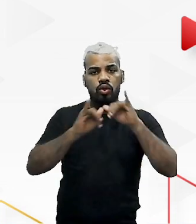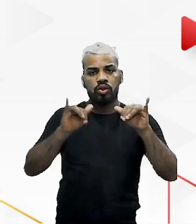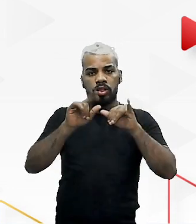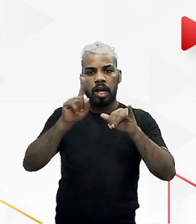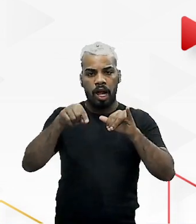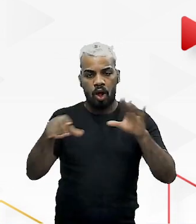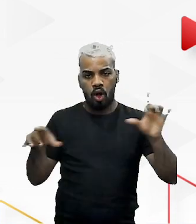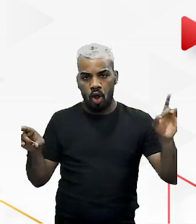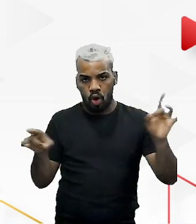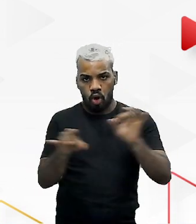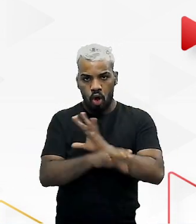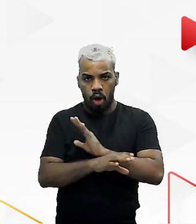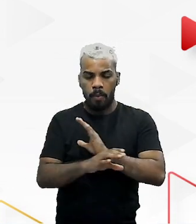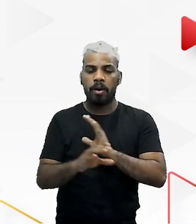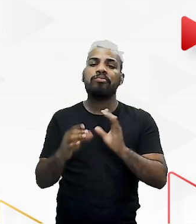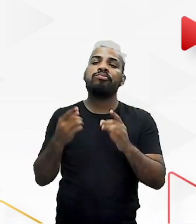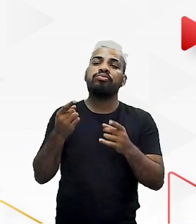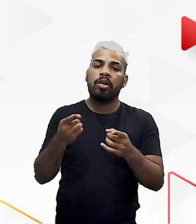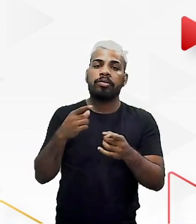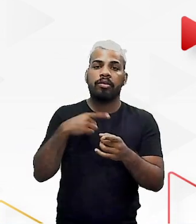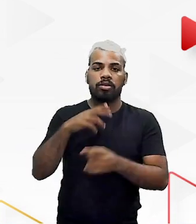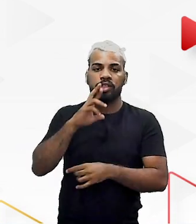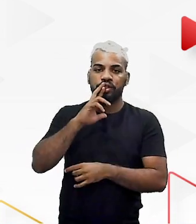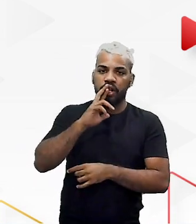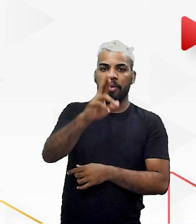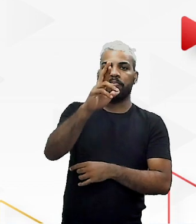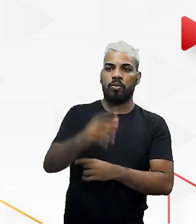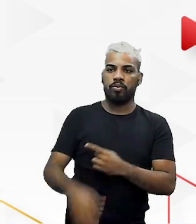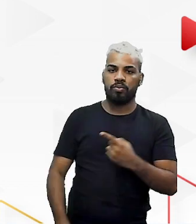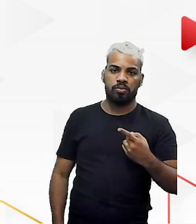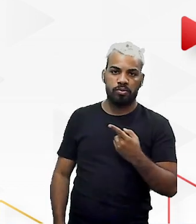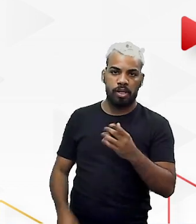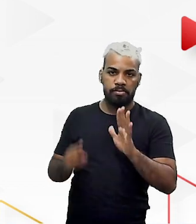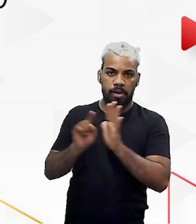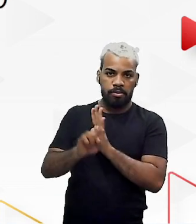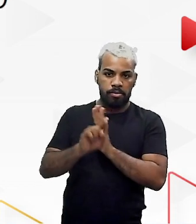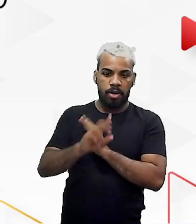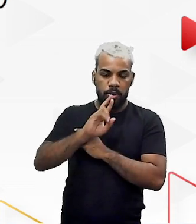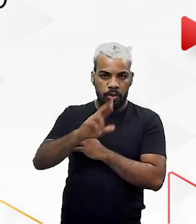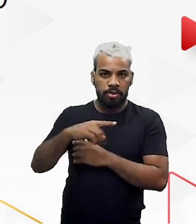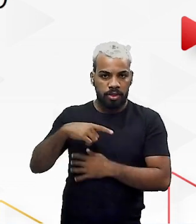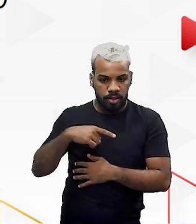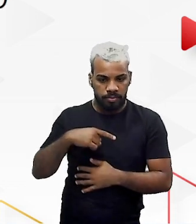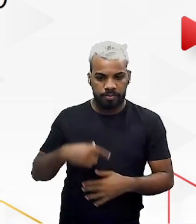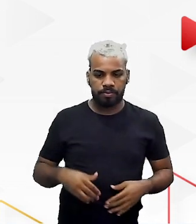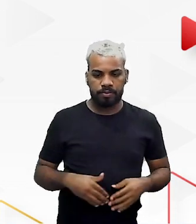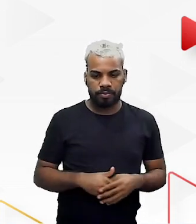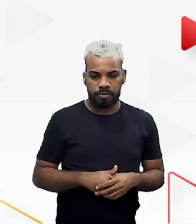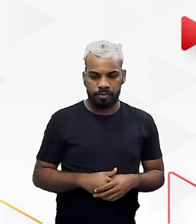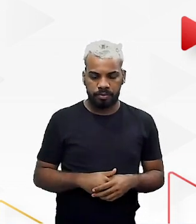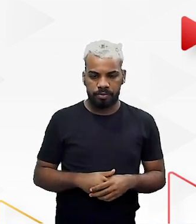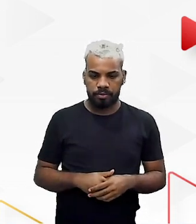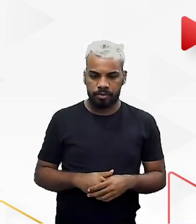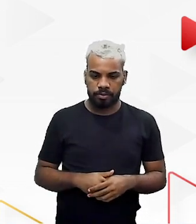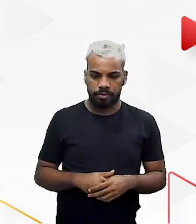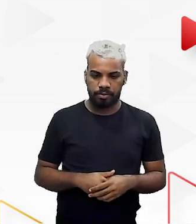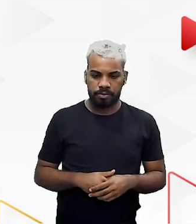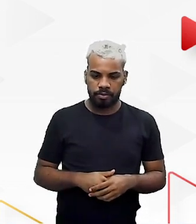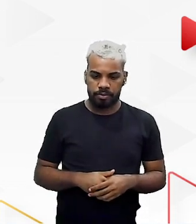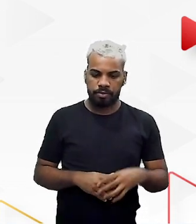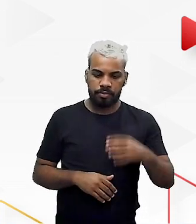completa quando ela responde essas perguntas. when, where,